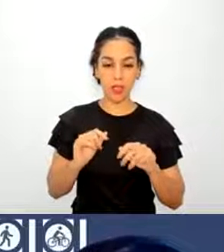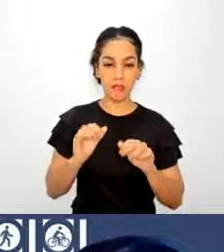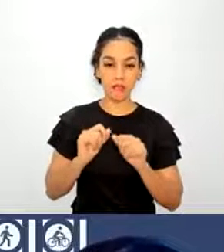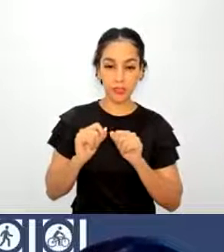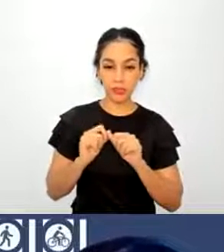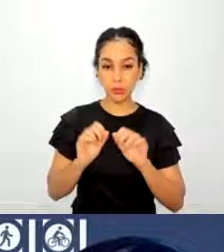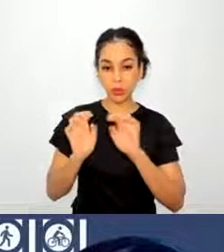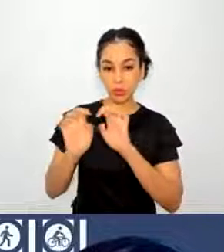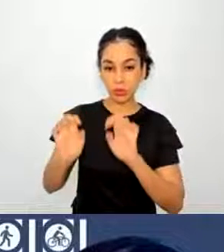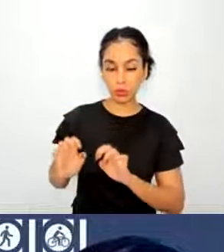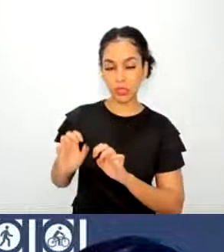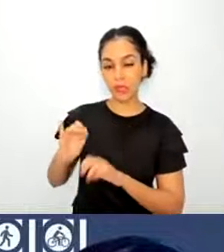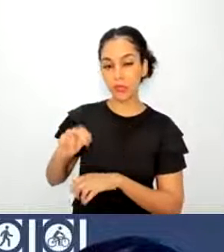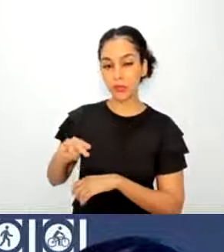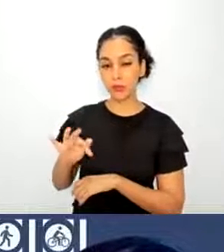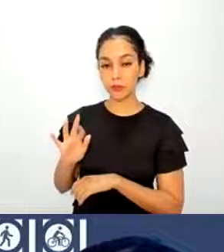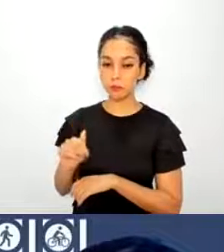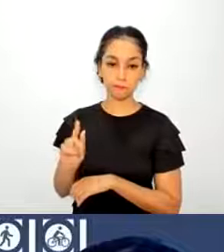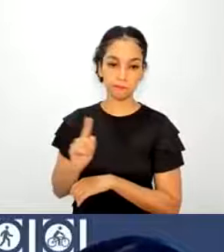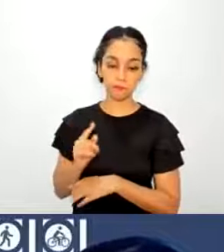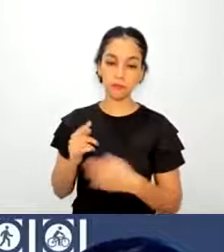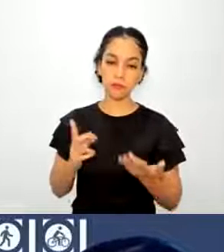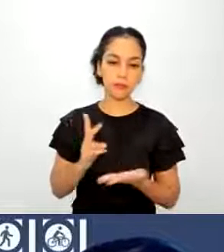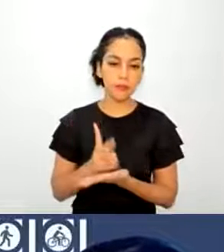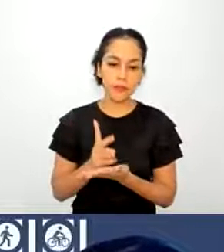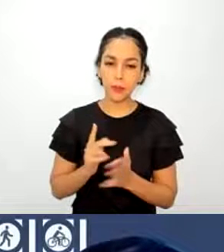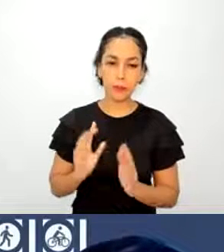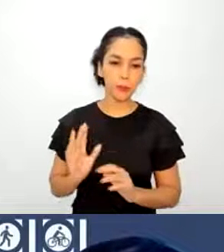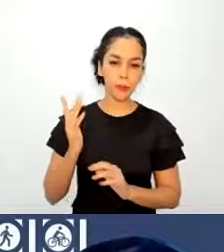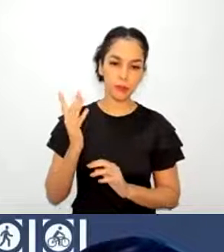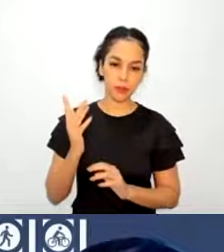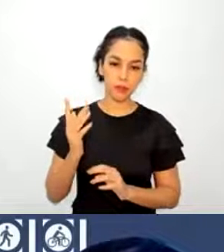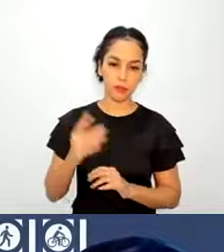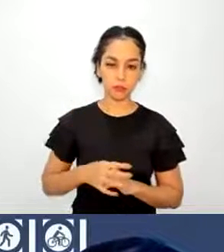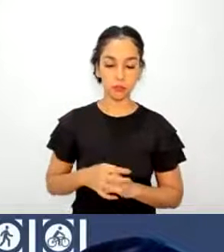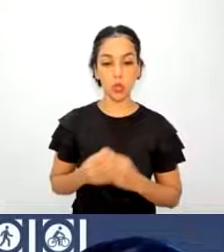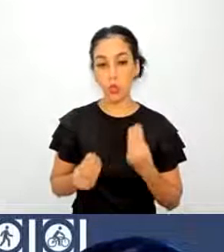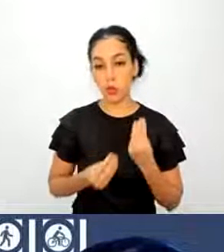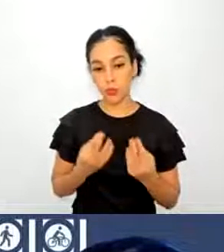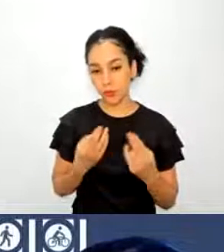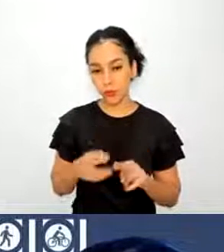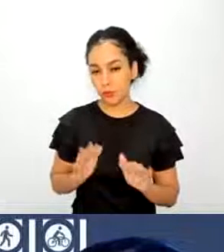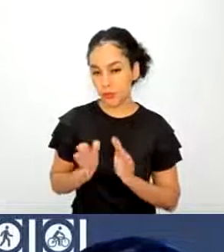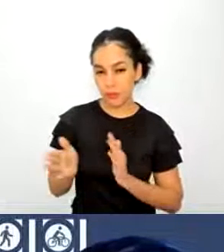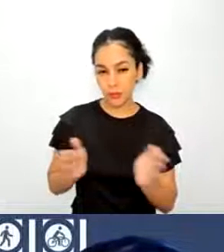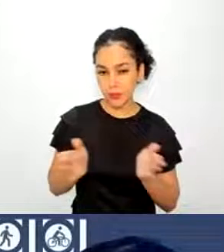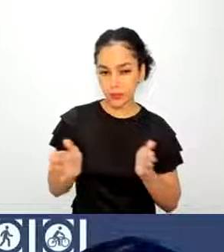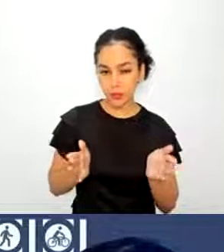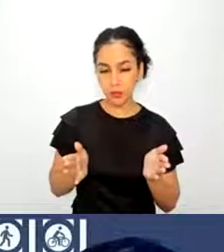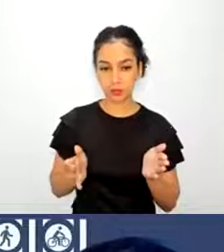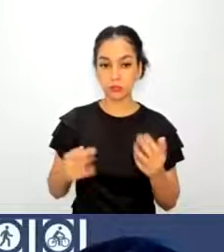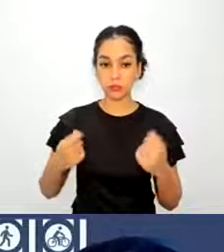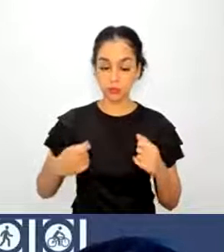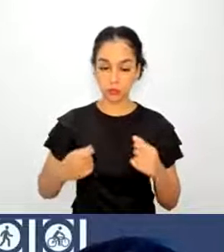das questões que sempre aparece nessas intervenções. Mas como você resolve a acessibilidade? Para isso, você precisaria